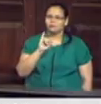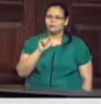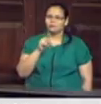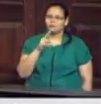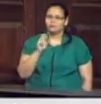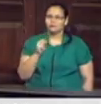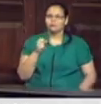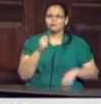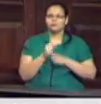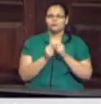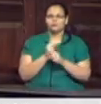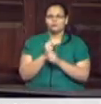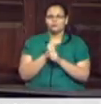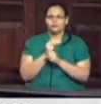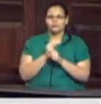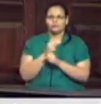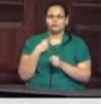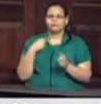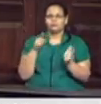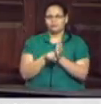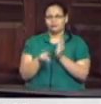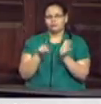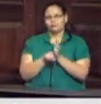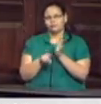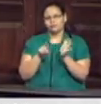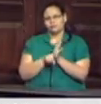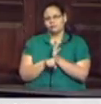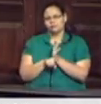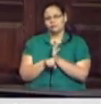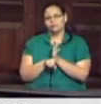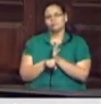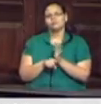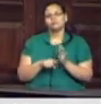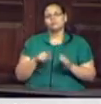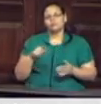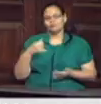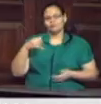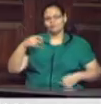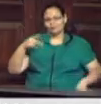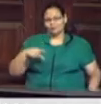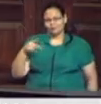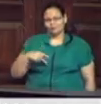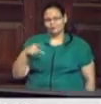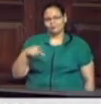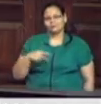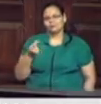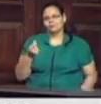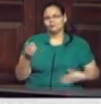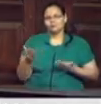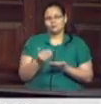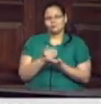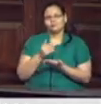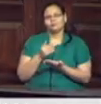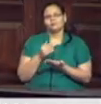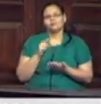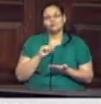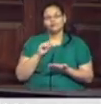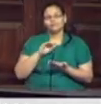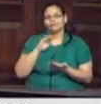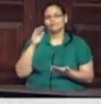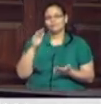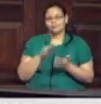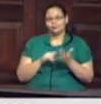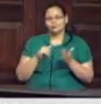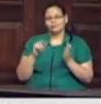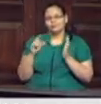ano, porque eu estou descontando a receita corrente líquida, o royalties, a participação especial, que está exclusa da